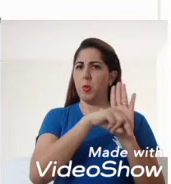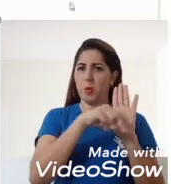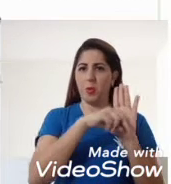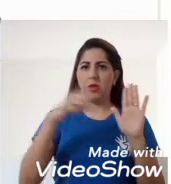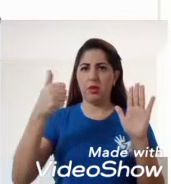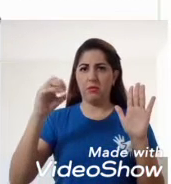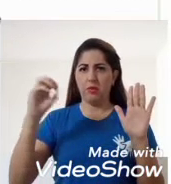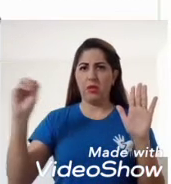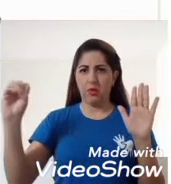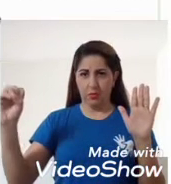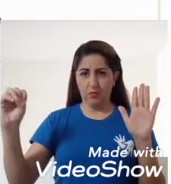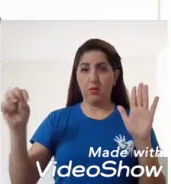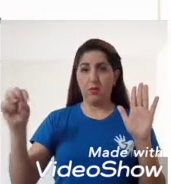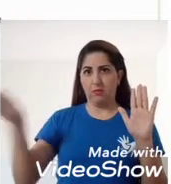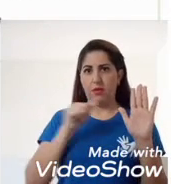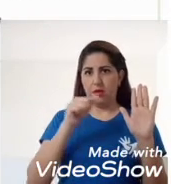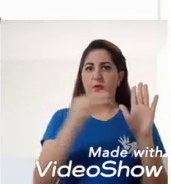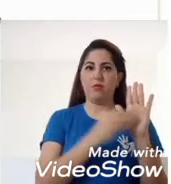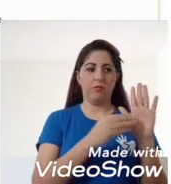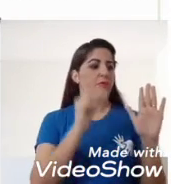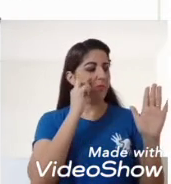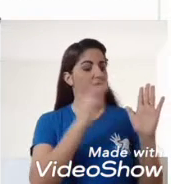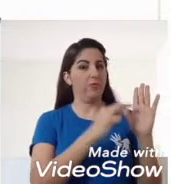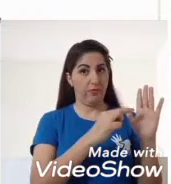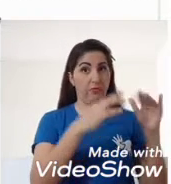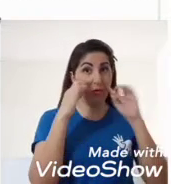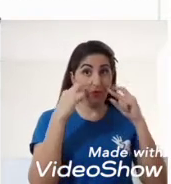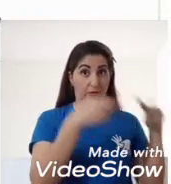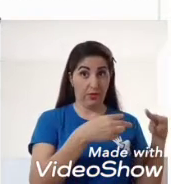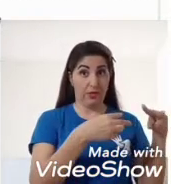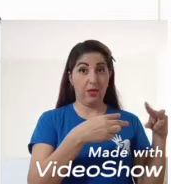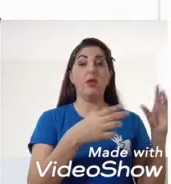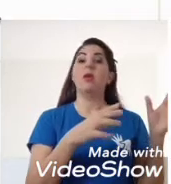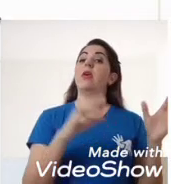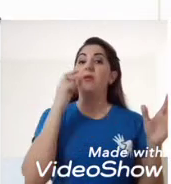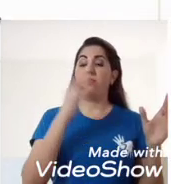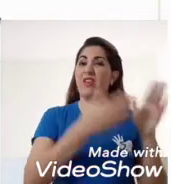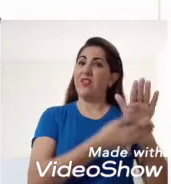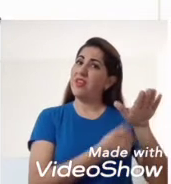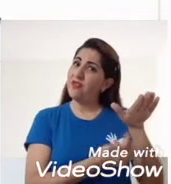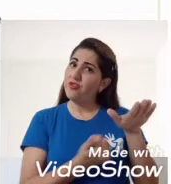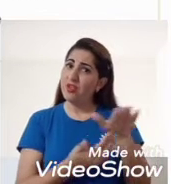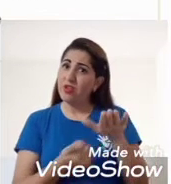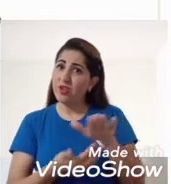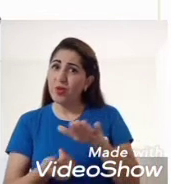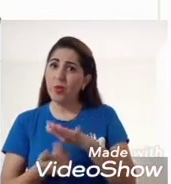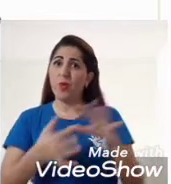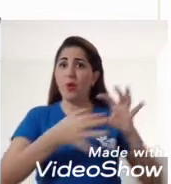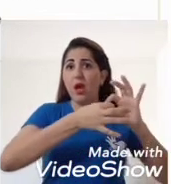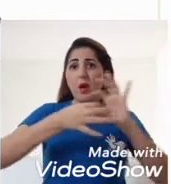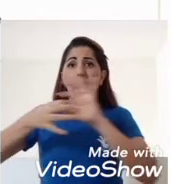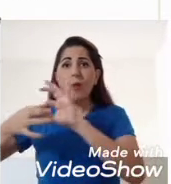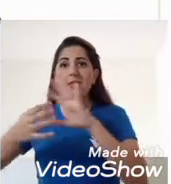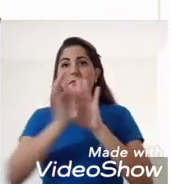e eu retirei os mecanismos de coesão textual, para você ver como fica estranho um texto sem os mecanismos de coesão. Então, olha como é que fica o